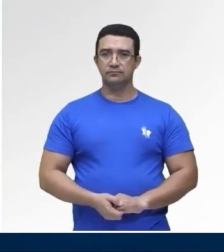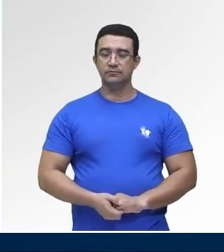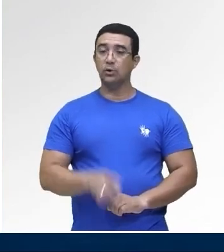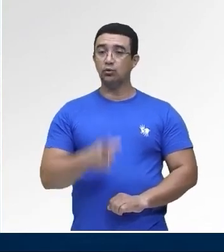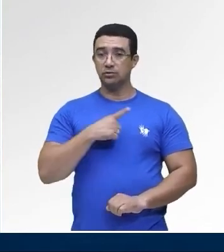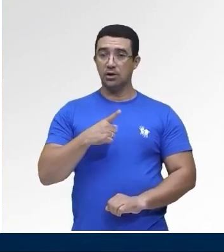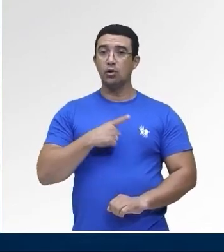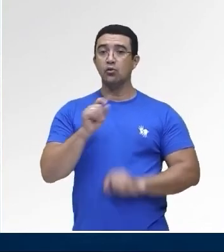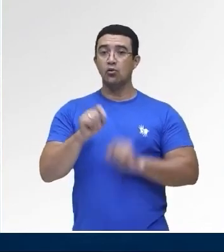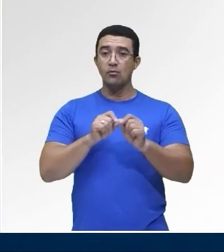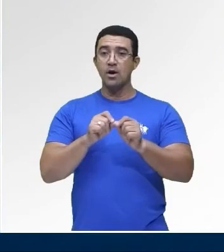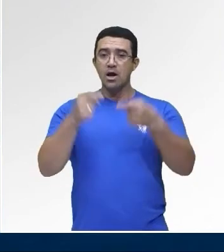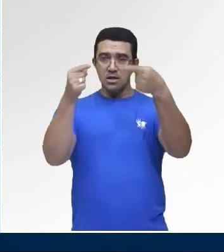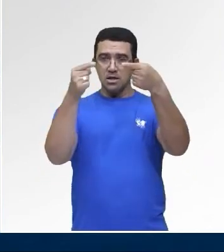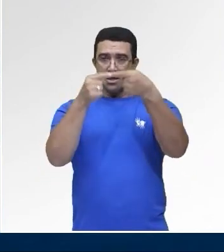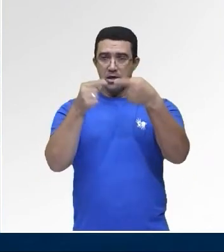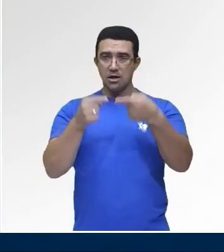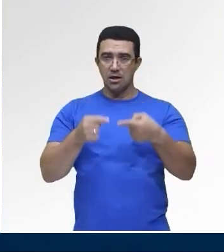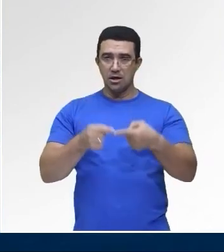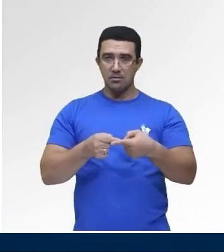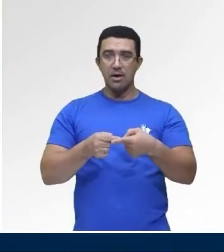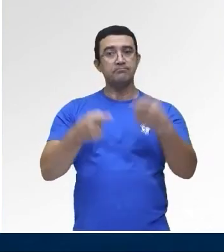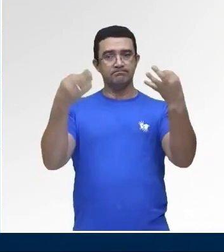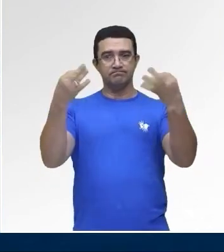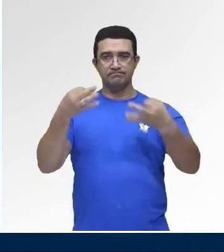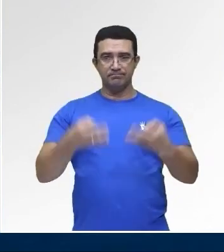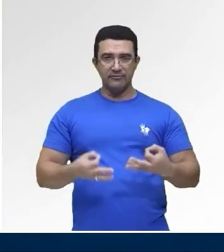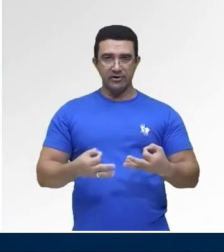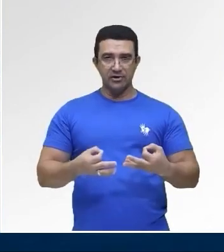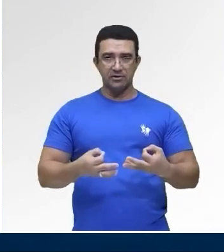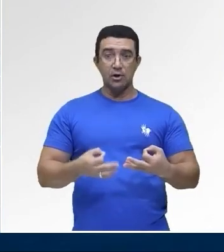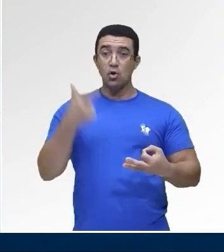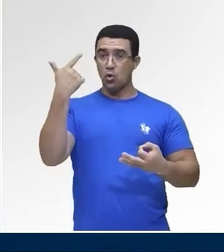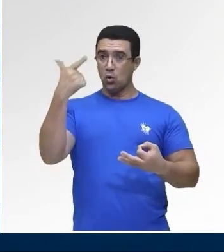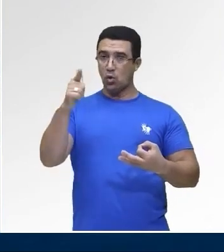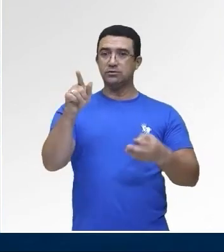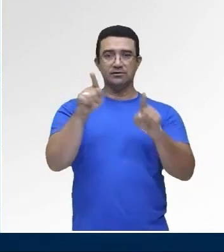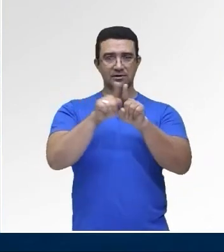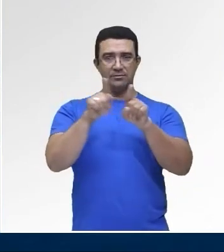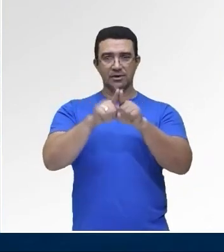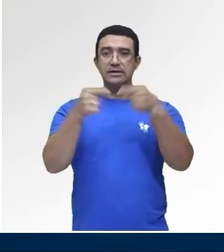perfeita, e aqui de novo eu tenho outra rima perfeita.